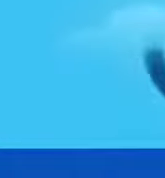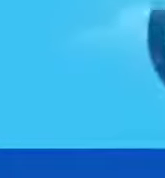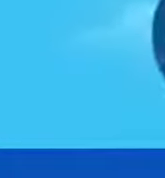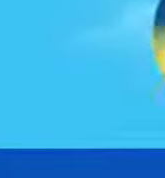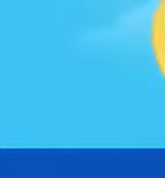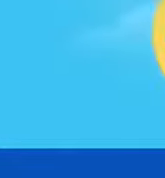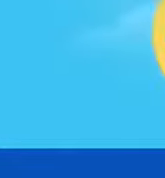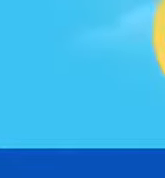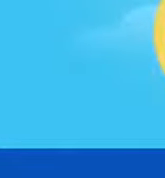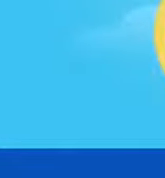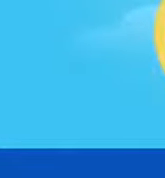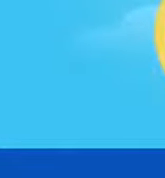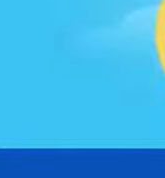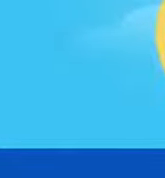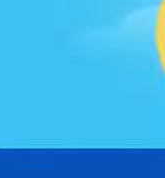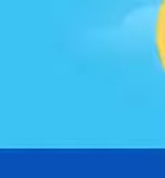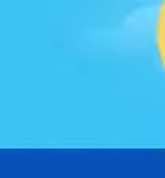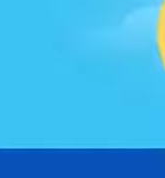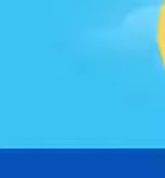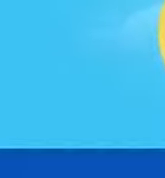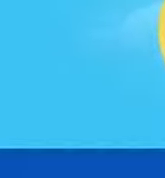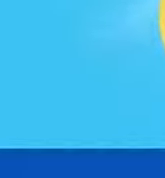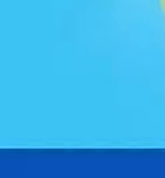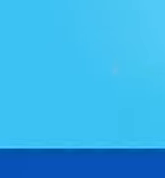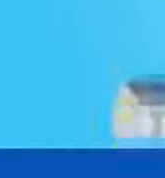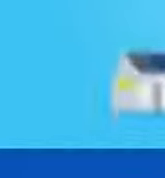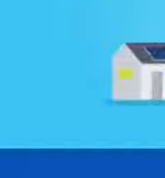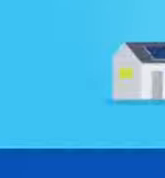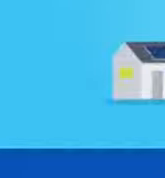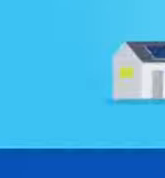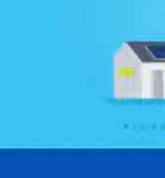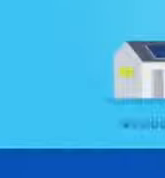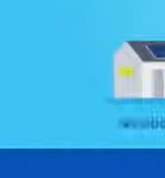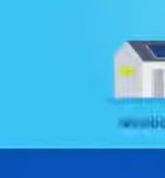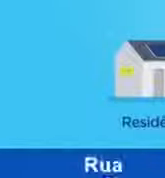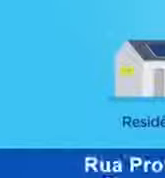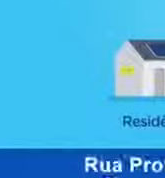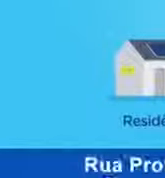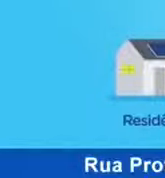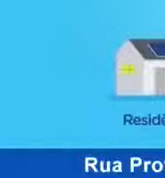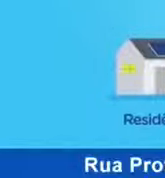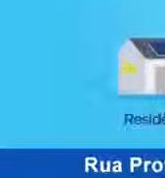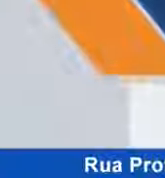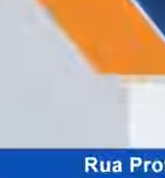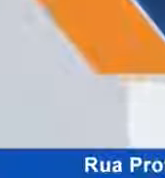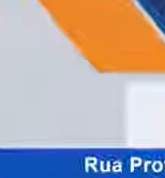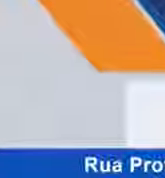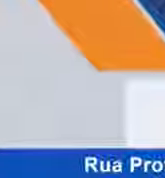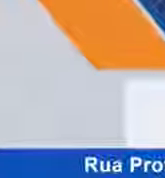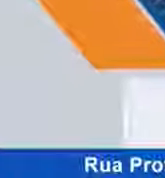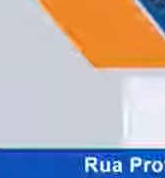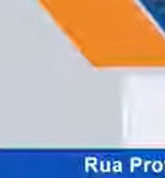luz e ainda economizar em até 95% da energia da sua residência, comércio ou indústria? Venha